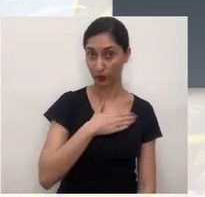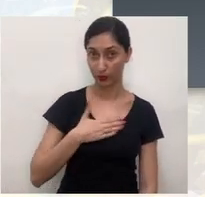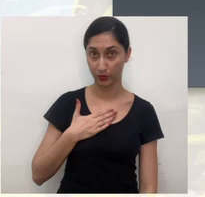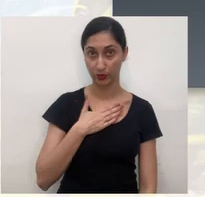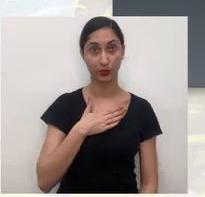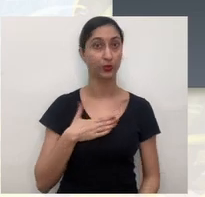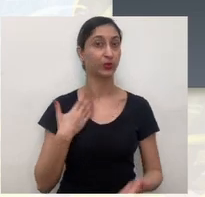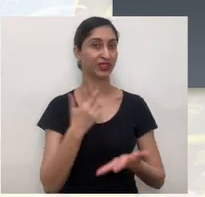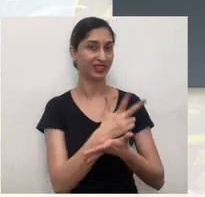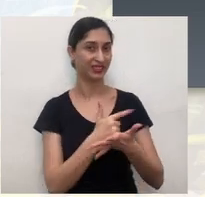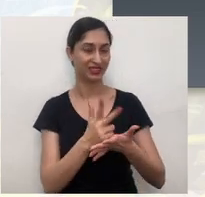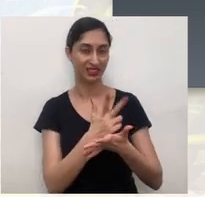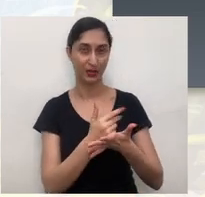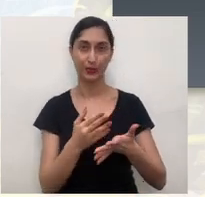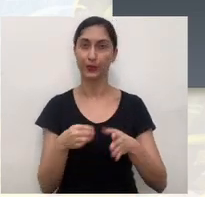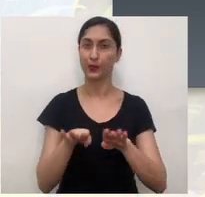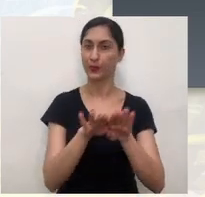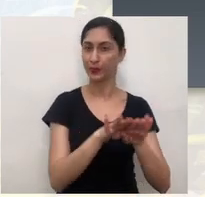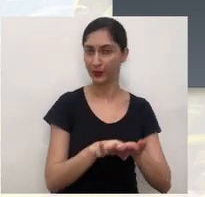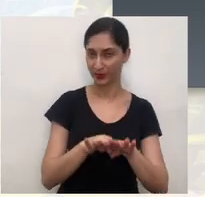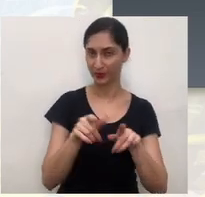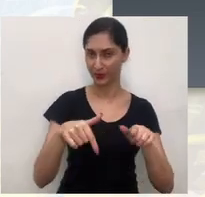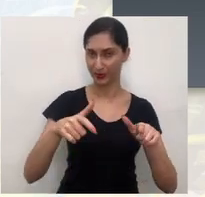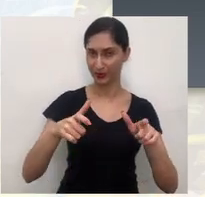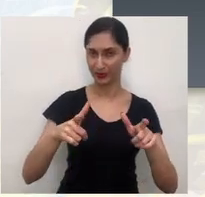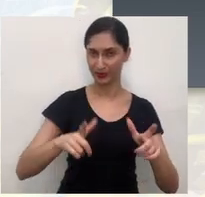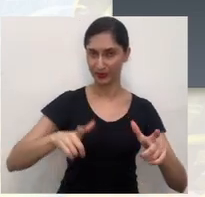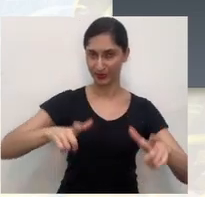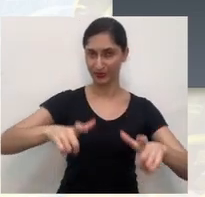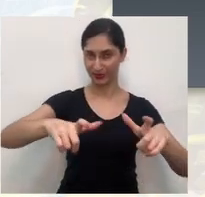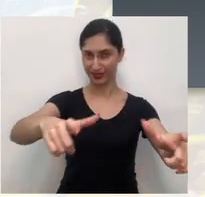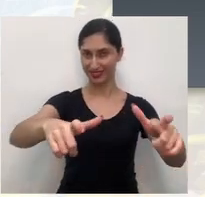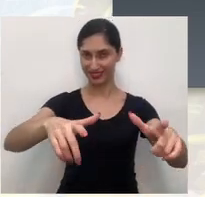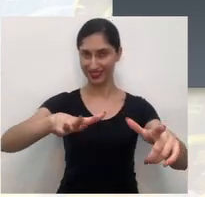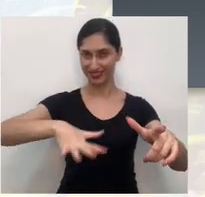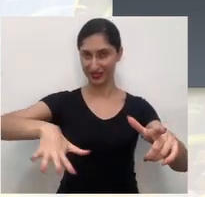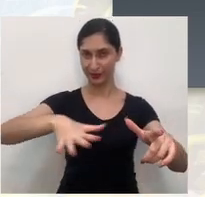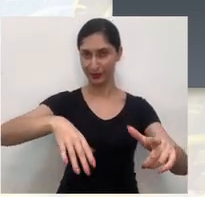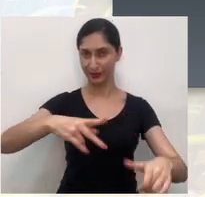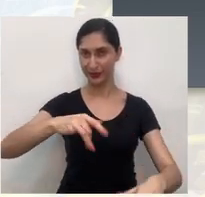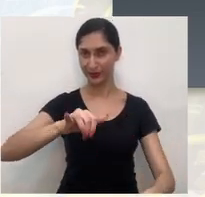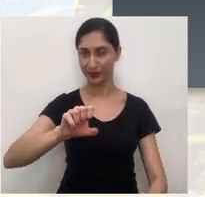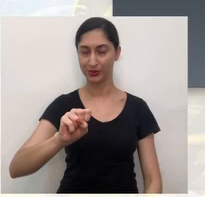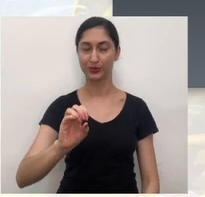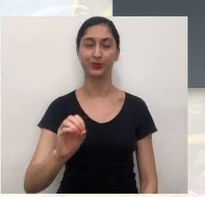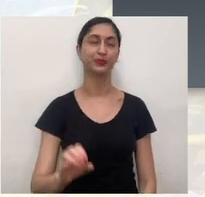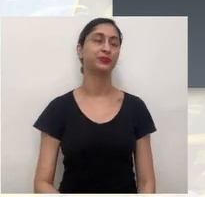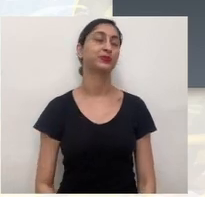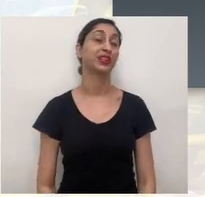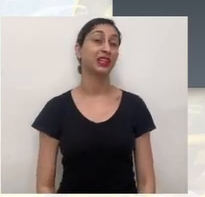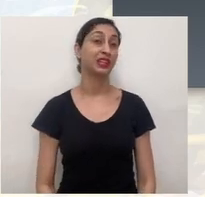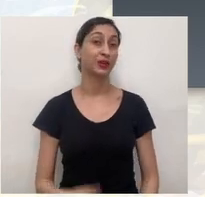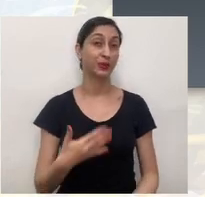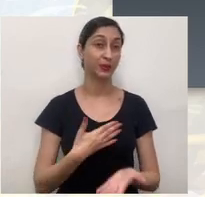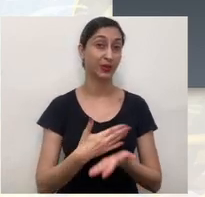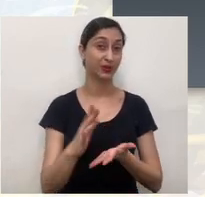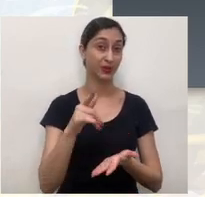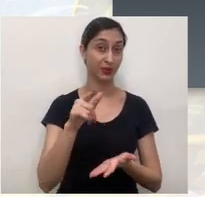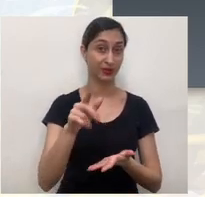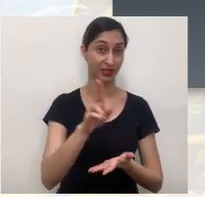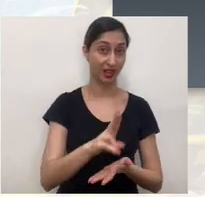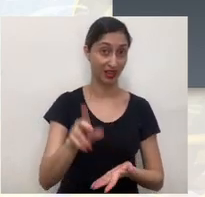desenho da padronagem, aquele desenho do piso, né, que ela passou a usar aquele